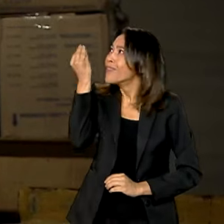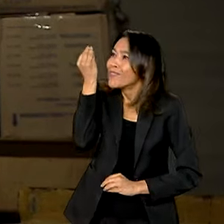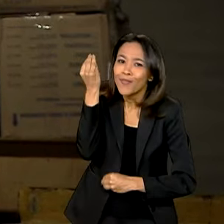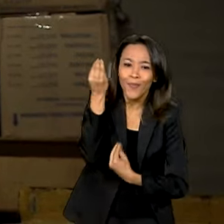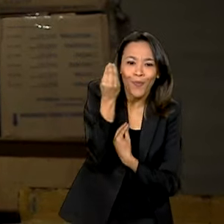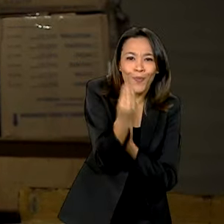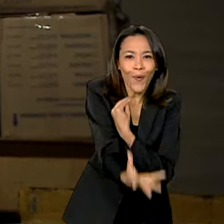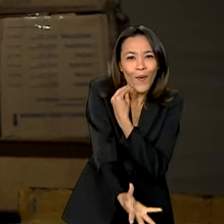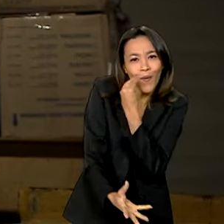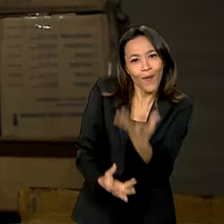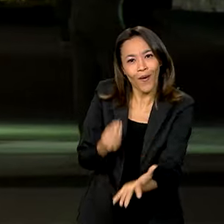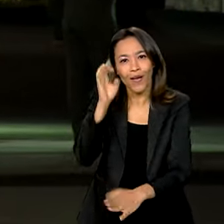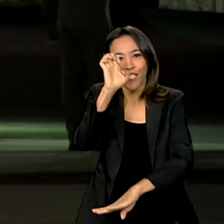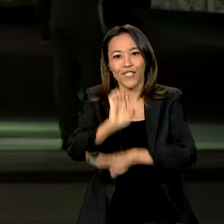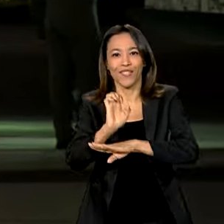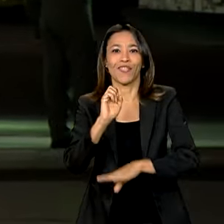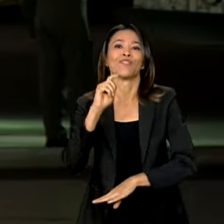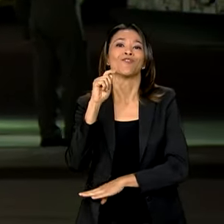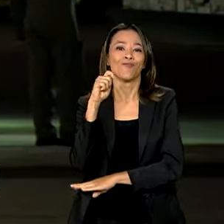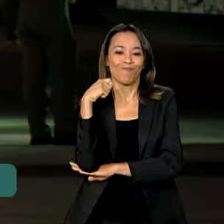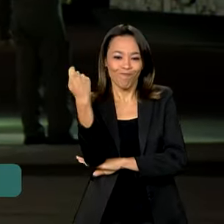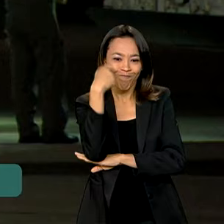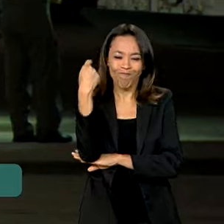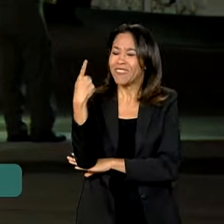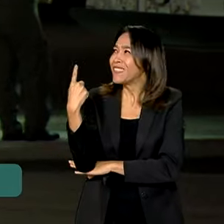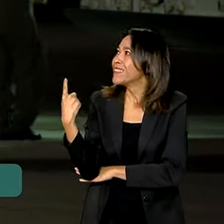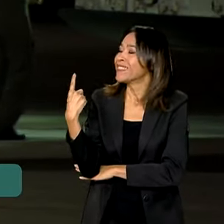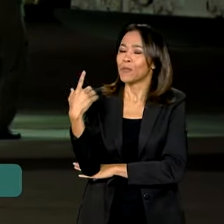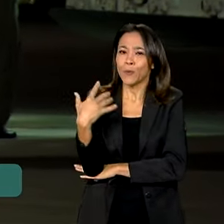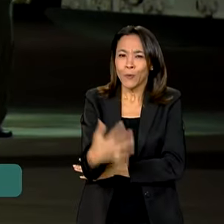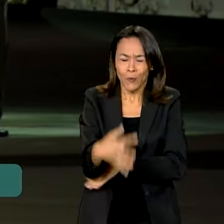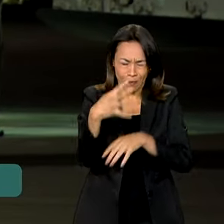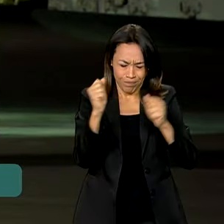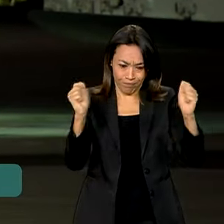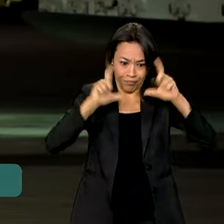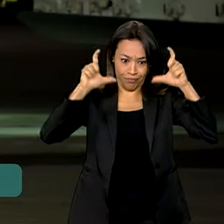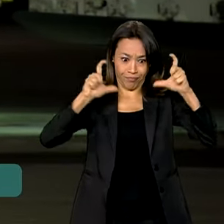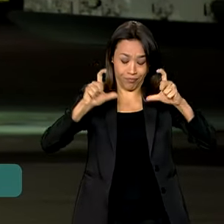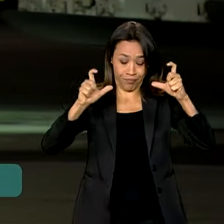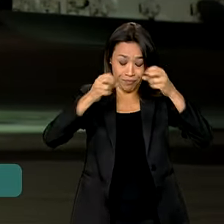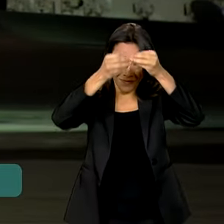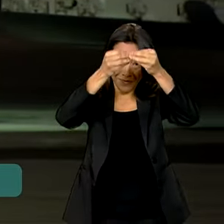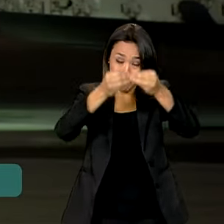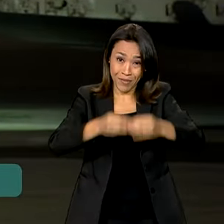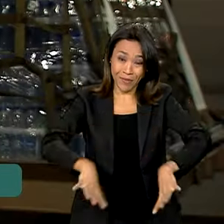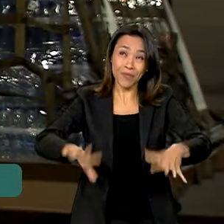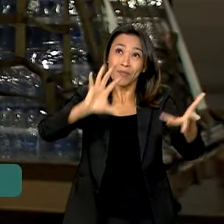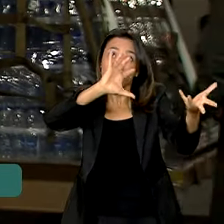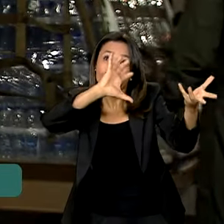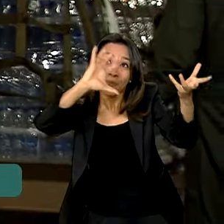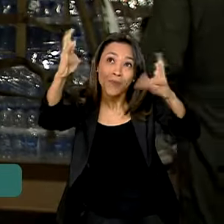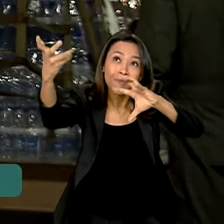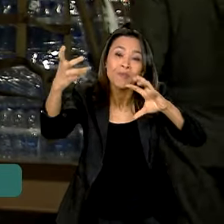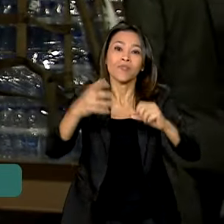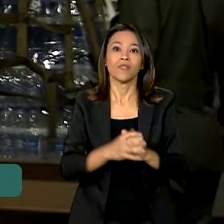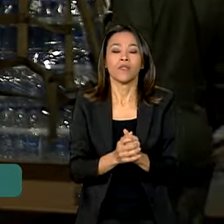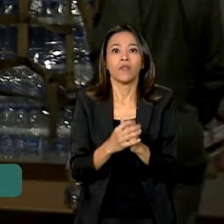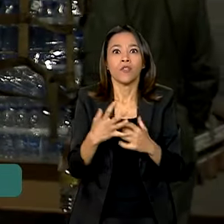ações para o Rio Grande do Sul. Em meio ao enfrentamento da tragédia climática pelo estado gaúcho, a onda